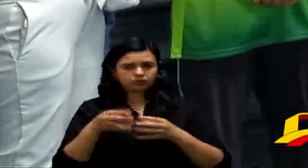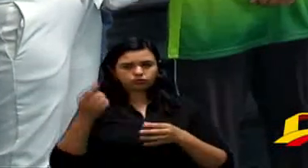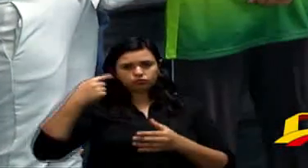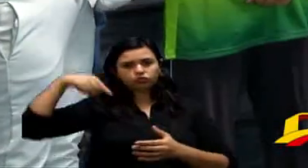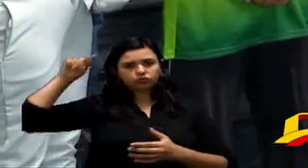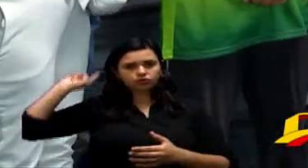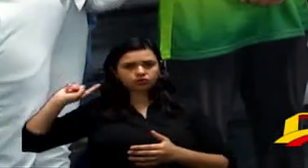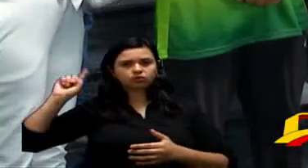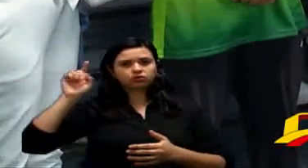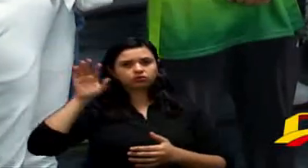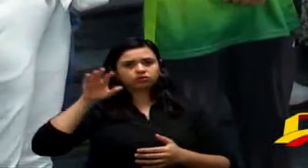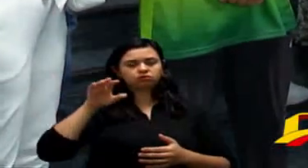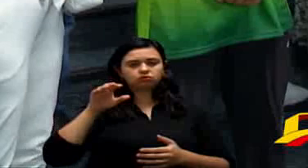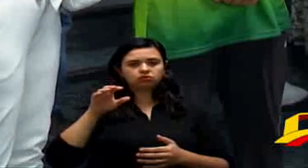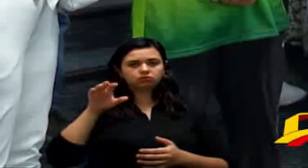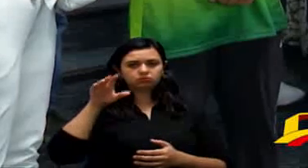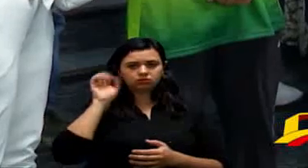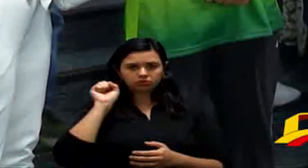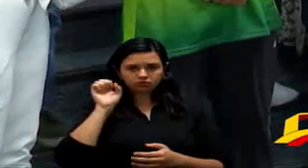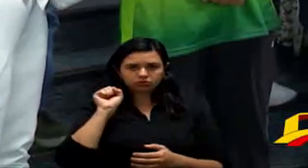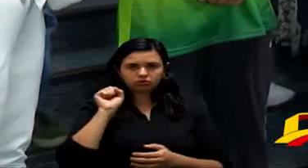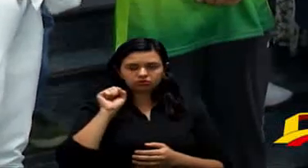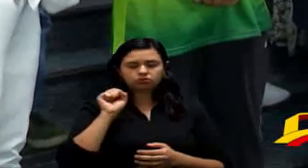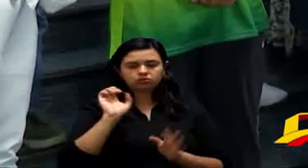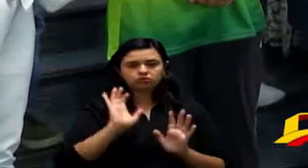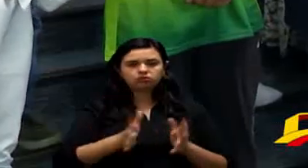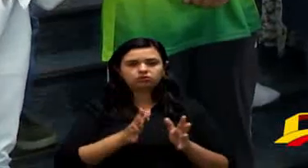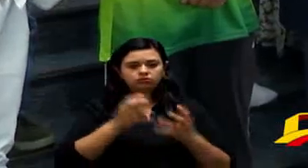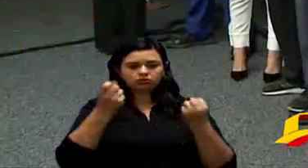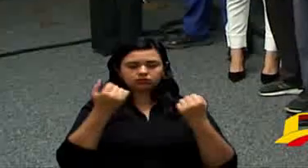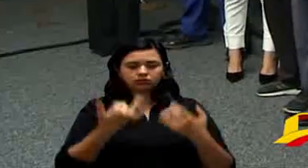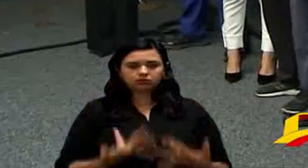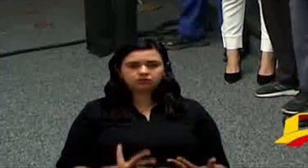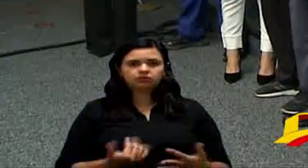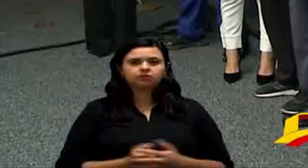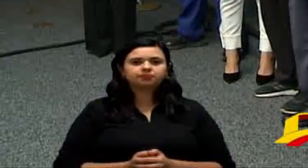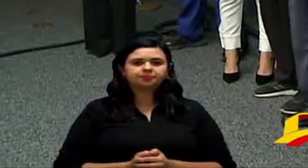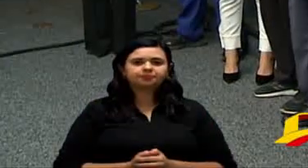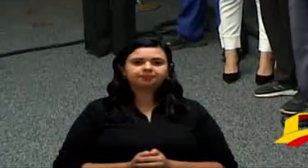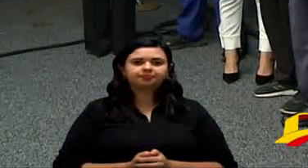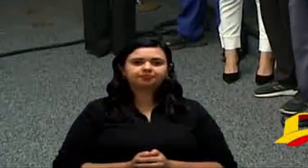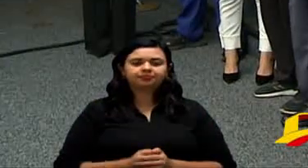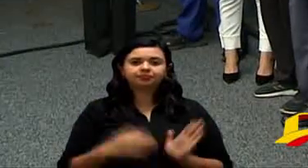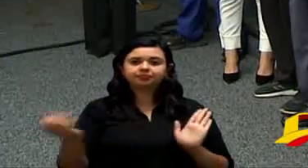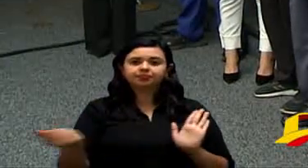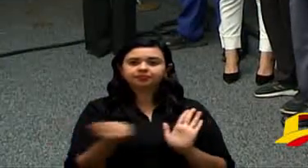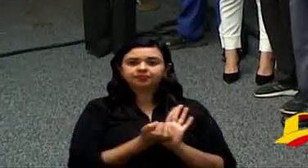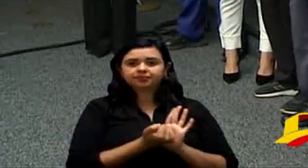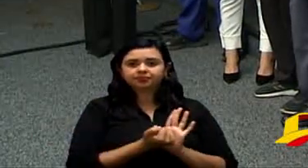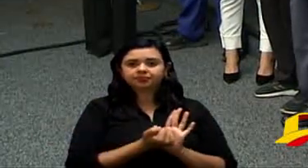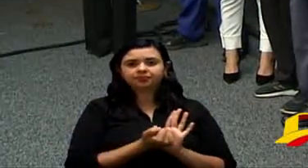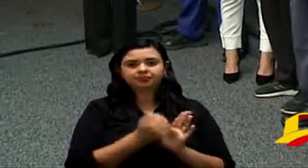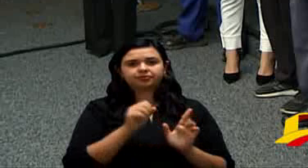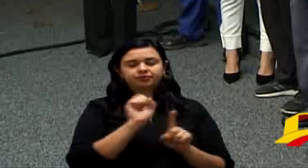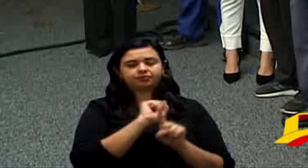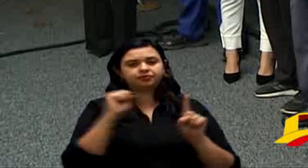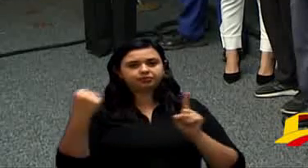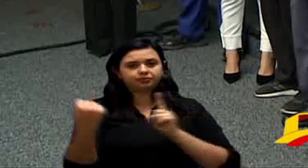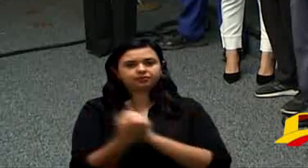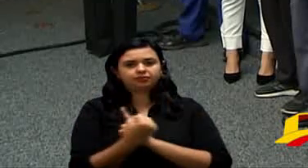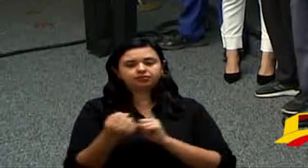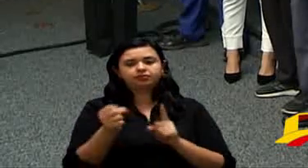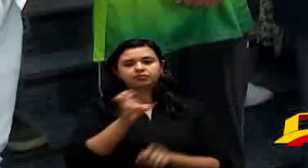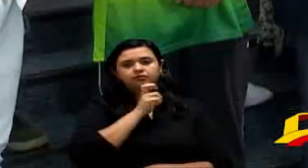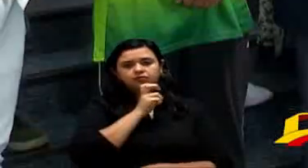oportunidade de ouvir o que é uma pequena explicação com relação à questão o selo Social Sorocaba é uma